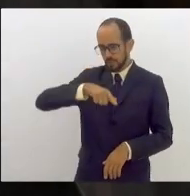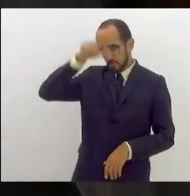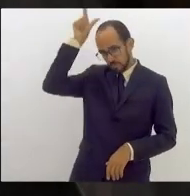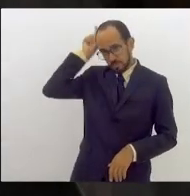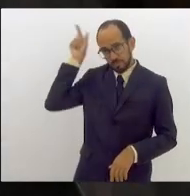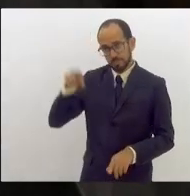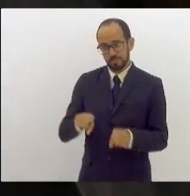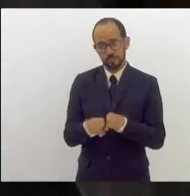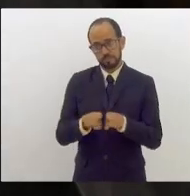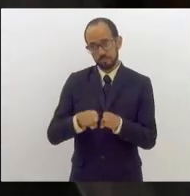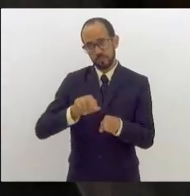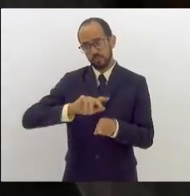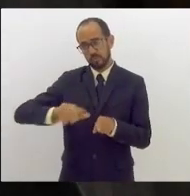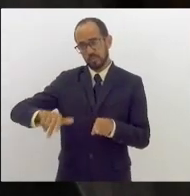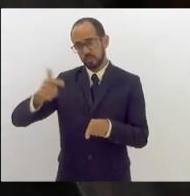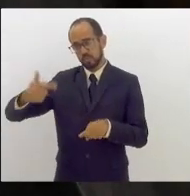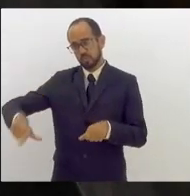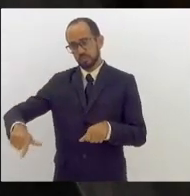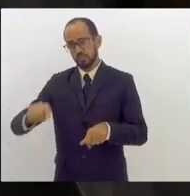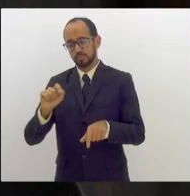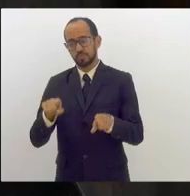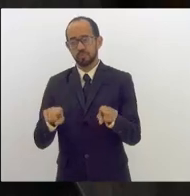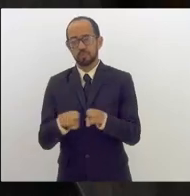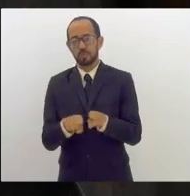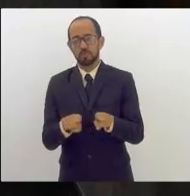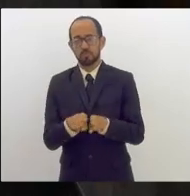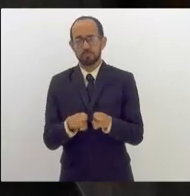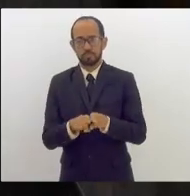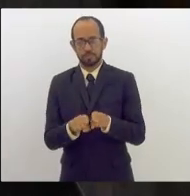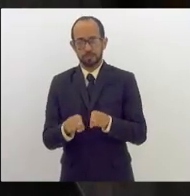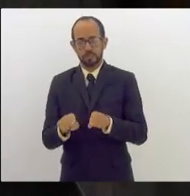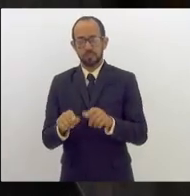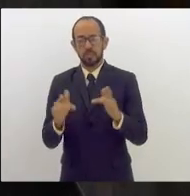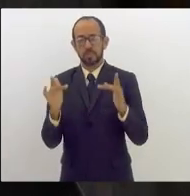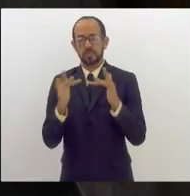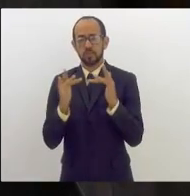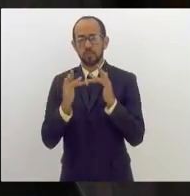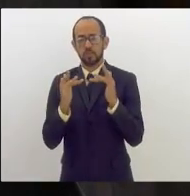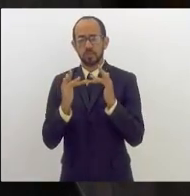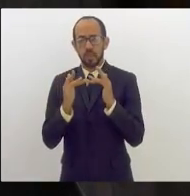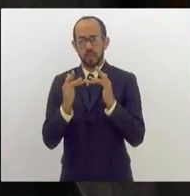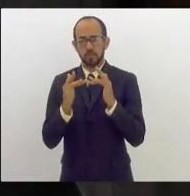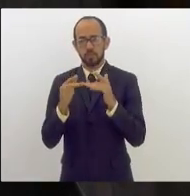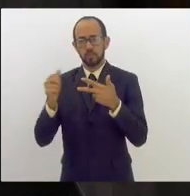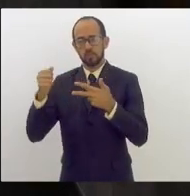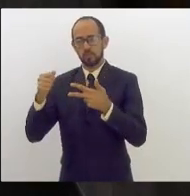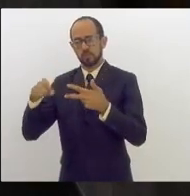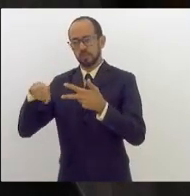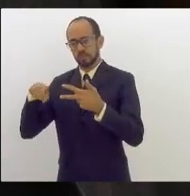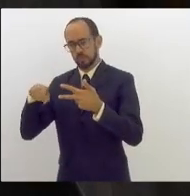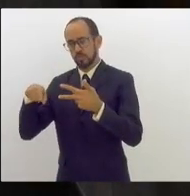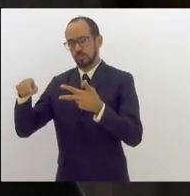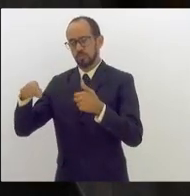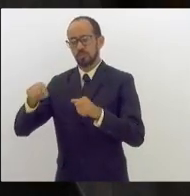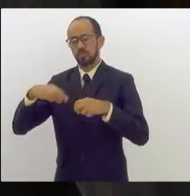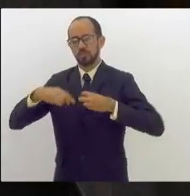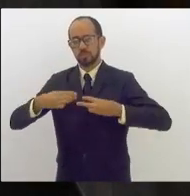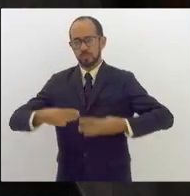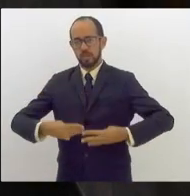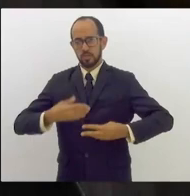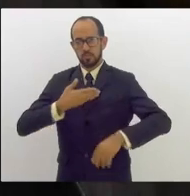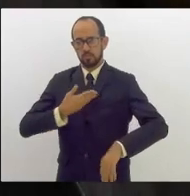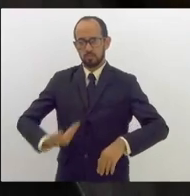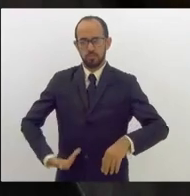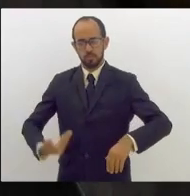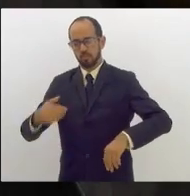e outros deputados que fazem essa interlocução com Poder Executivo com o Ministério Público com